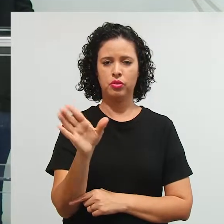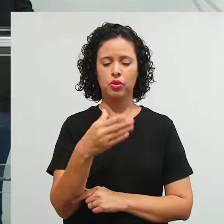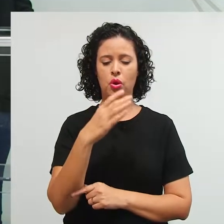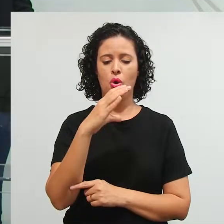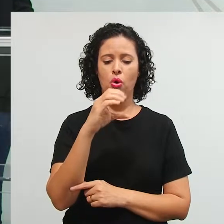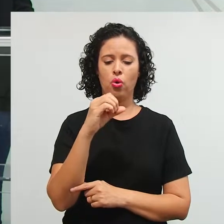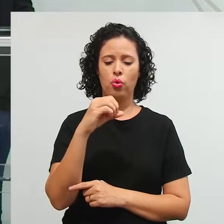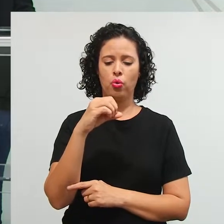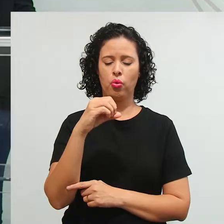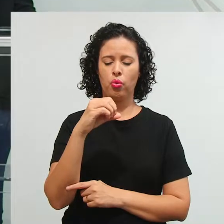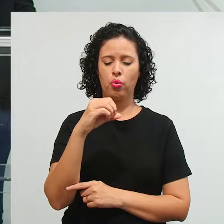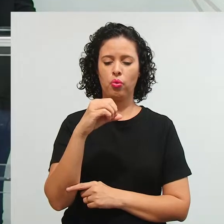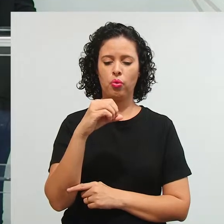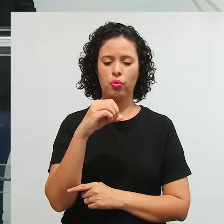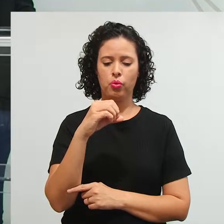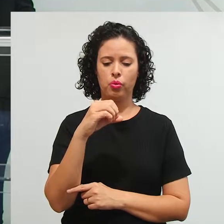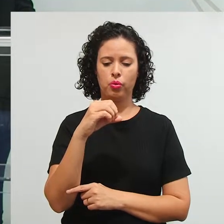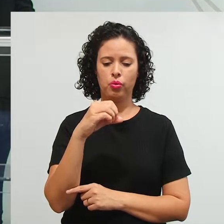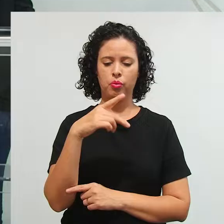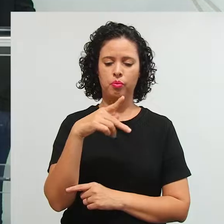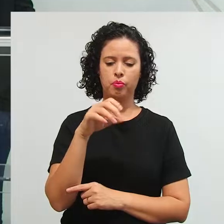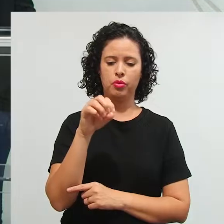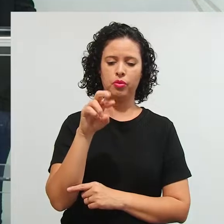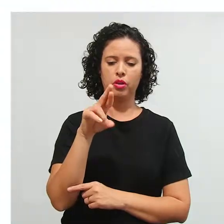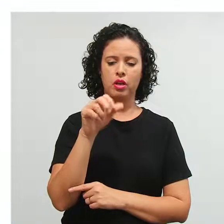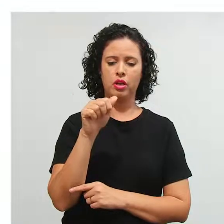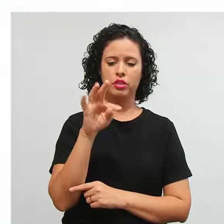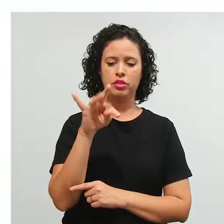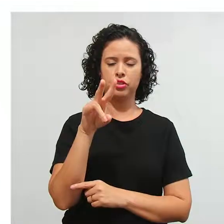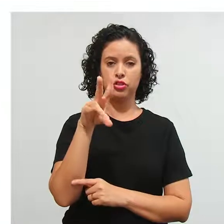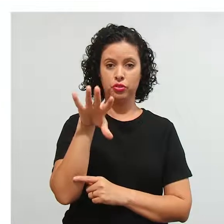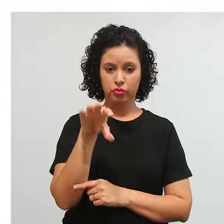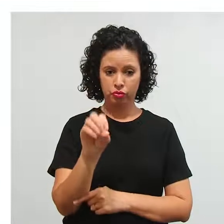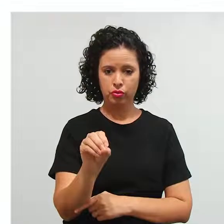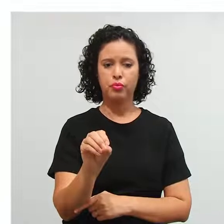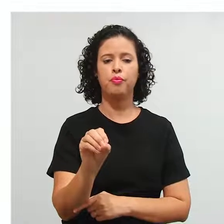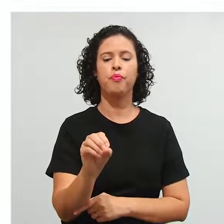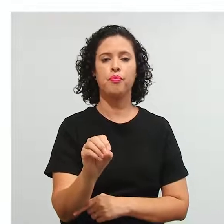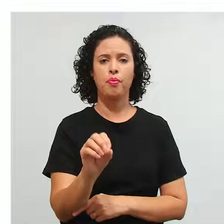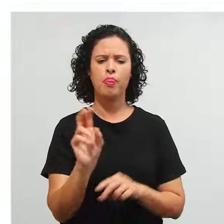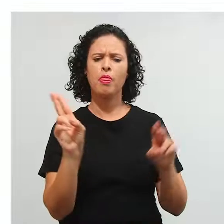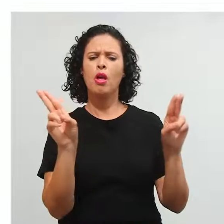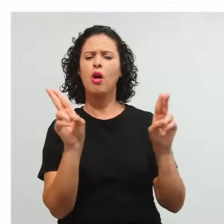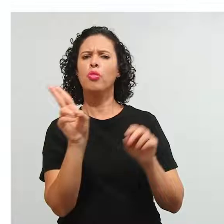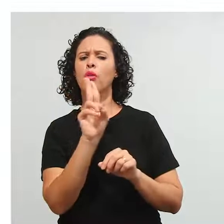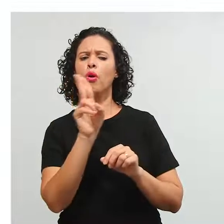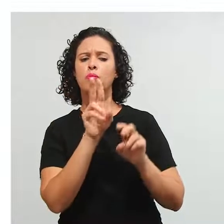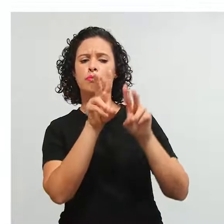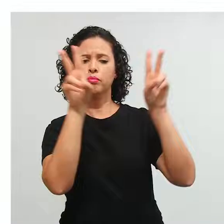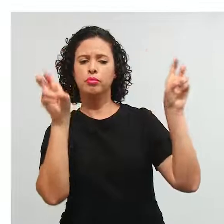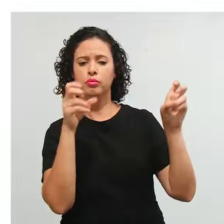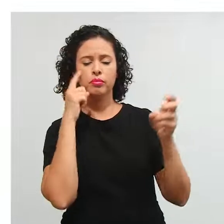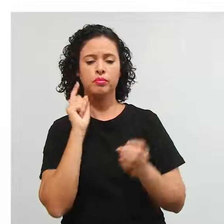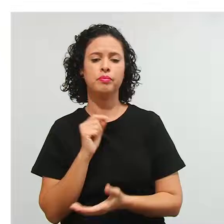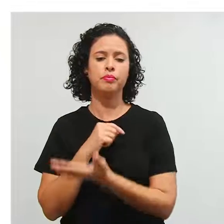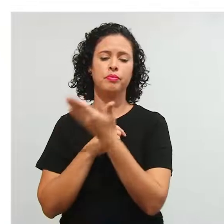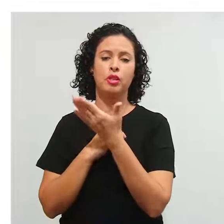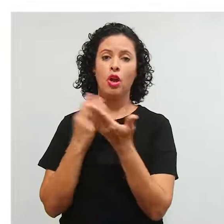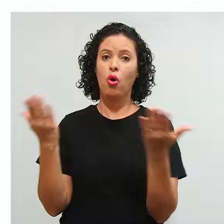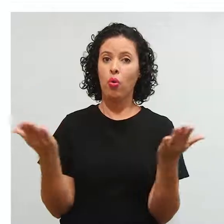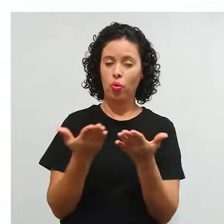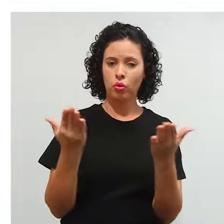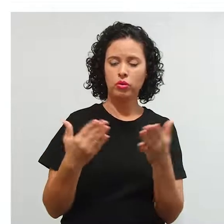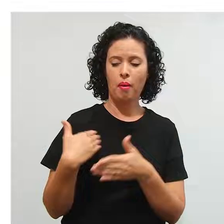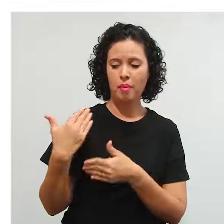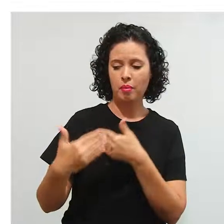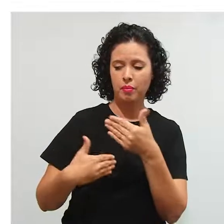suprimento de fundo porque é o nome que está descrito na legislação, mas hoje, com